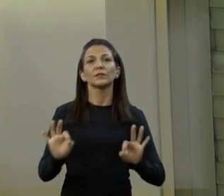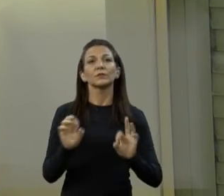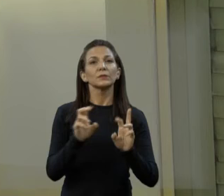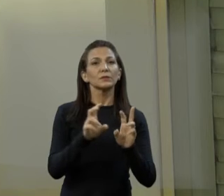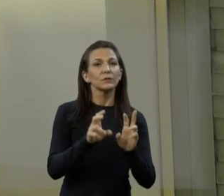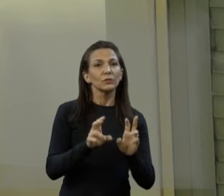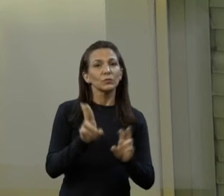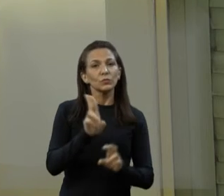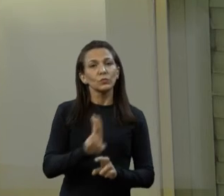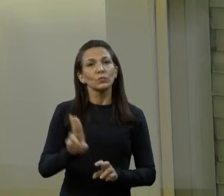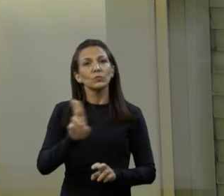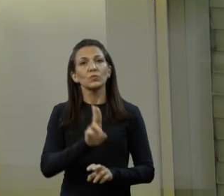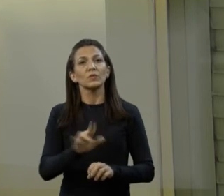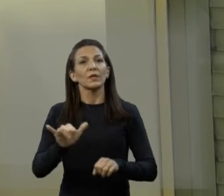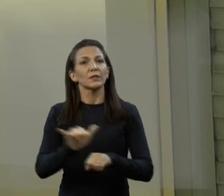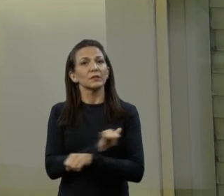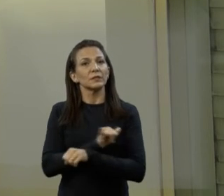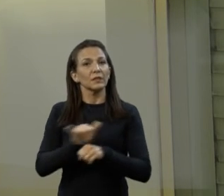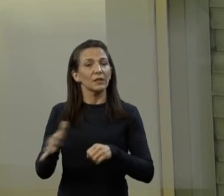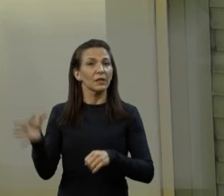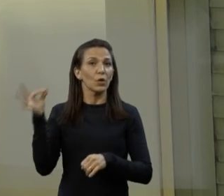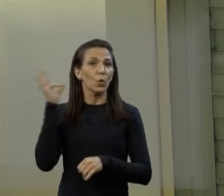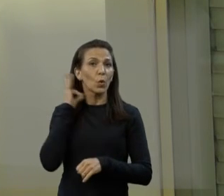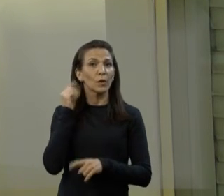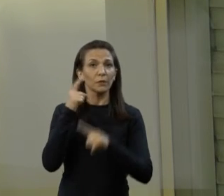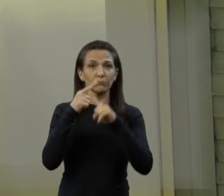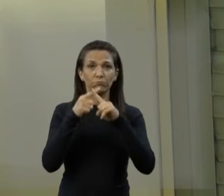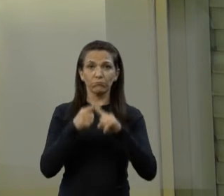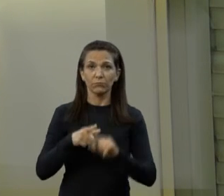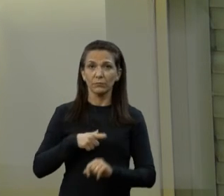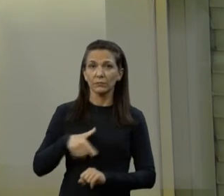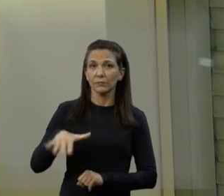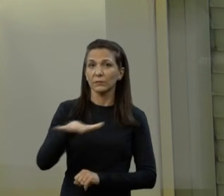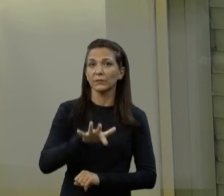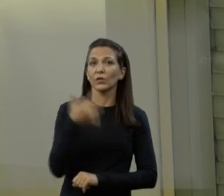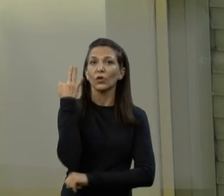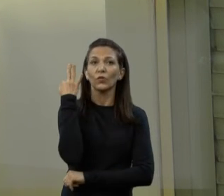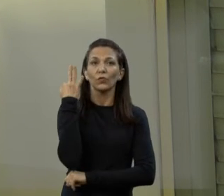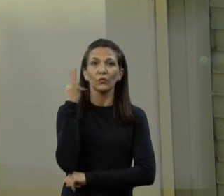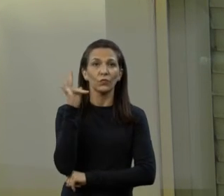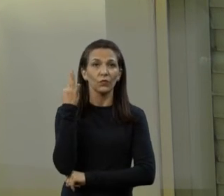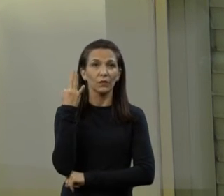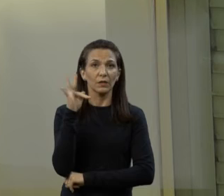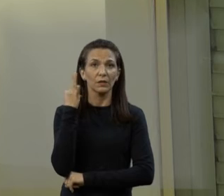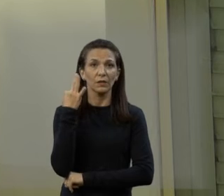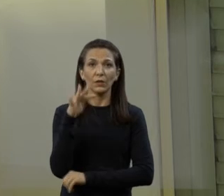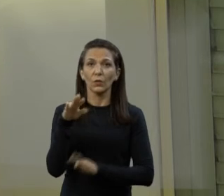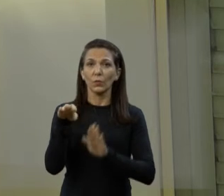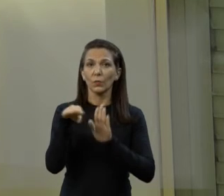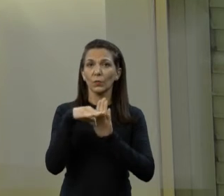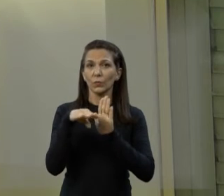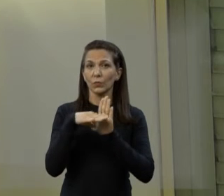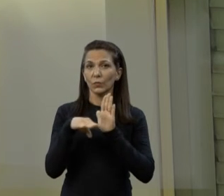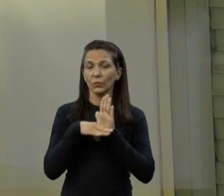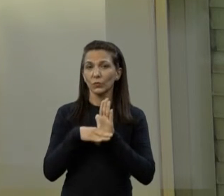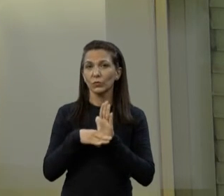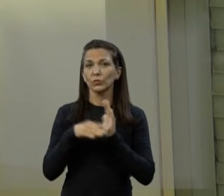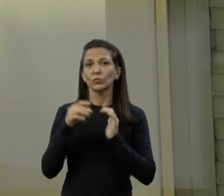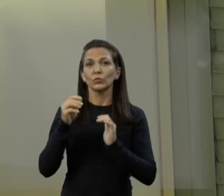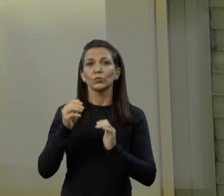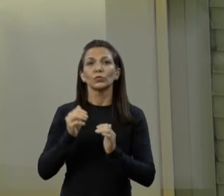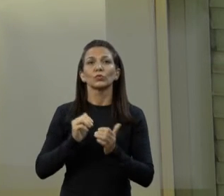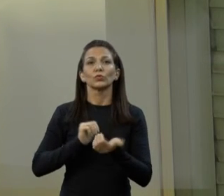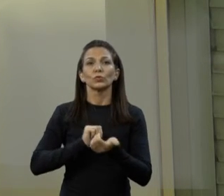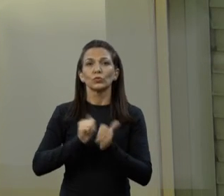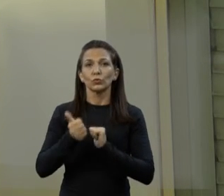também essa atividade econômica no mais já temos em âmbito Federal todas as modalidades de jogos que Estão